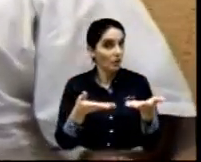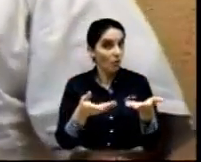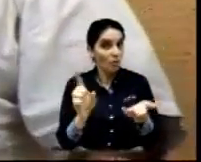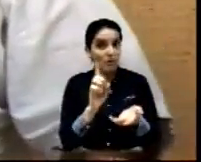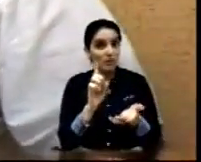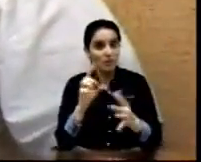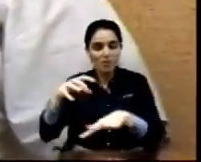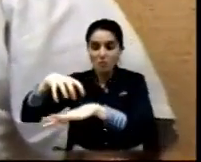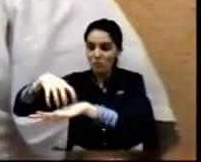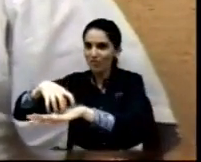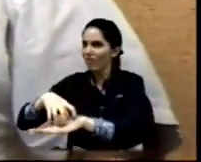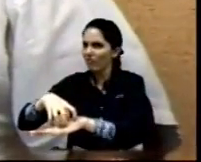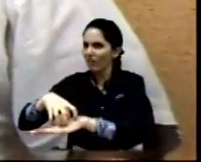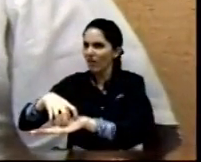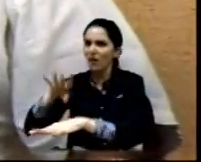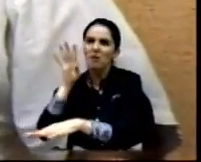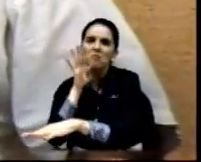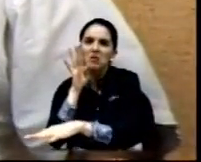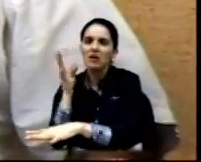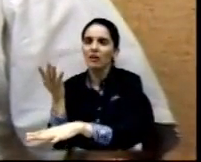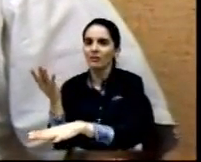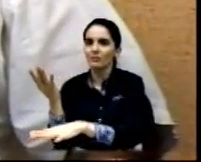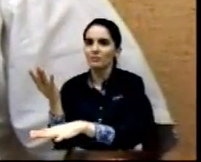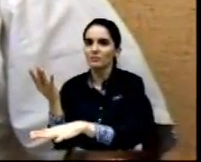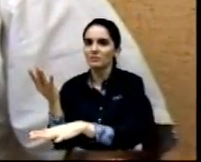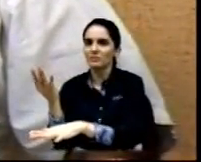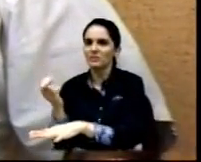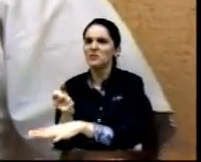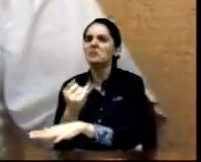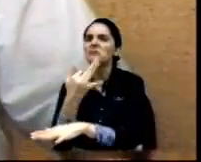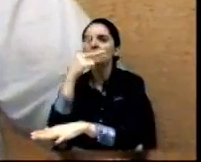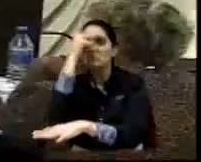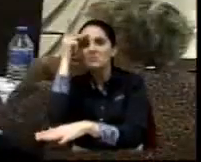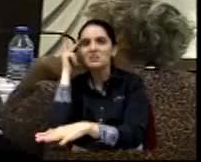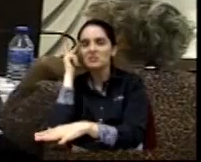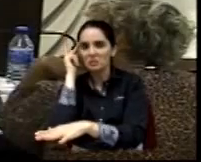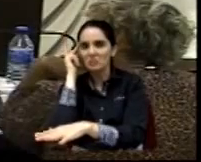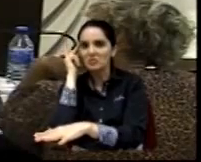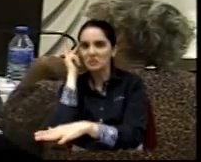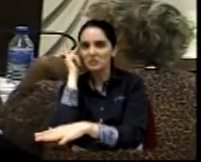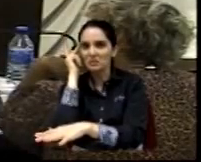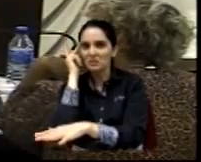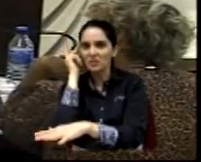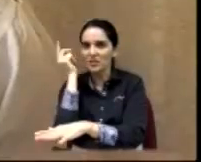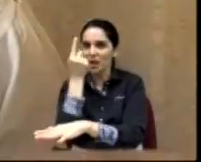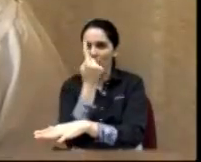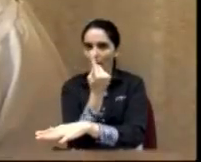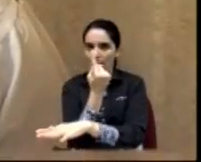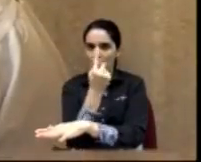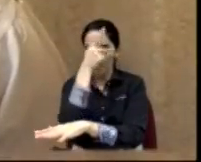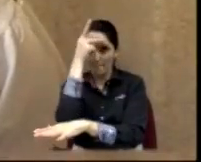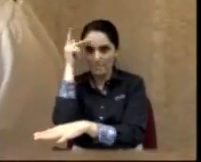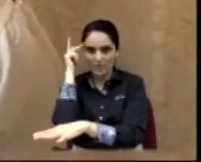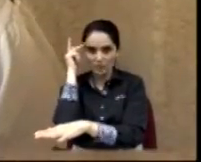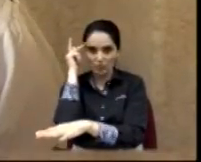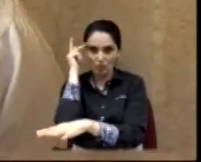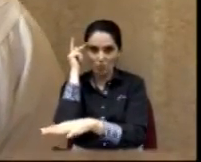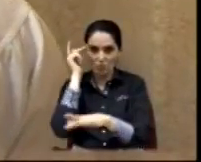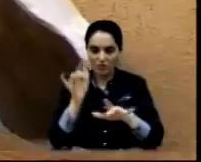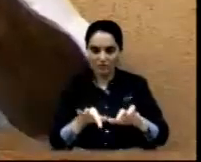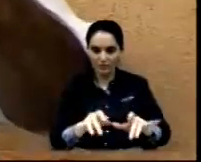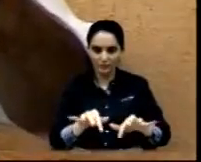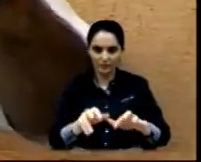que bacana. Quantas pessoas fazem isso agora, gente? Uma. preciso mais de